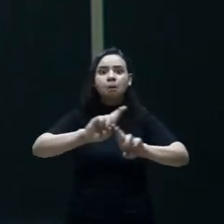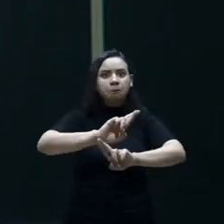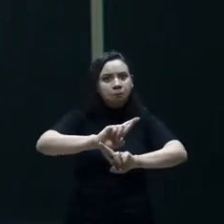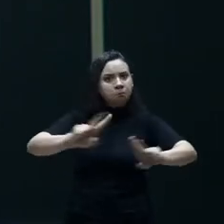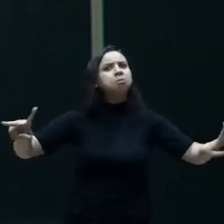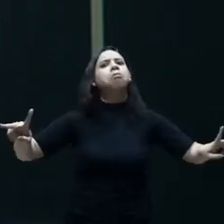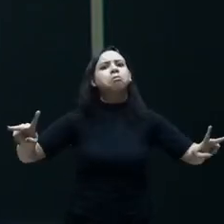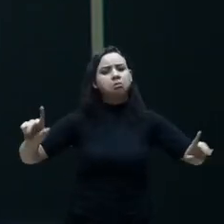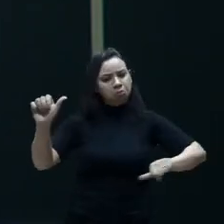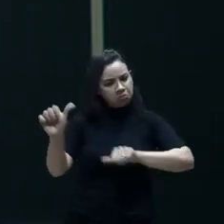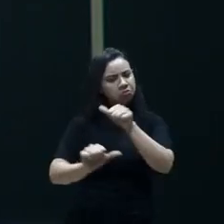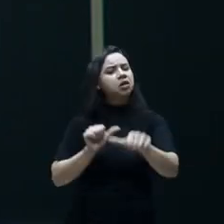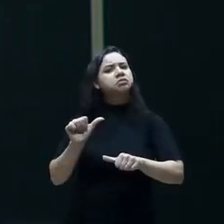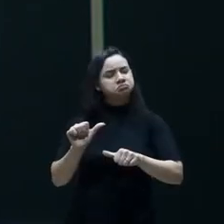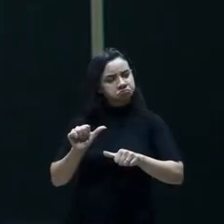vai mudar.